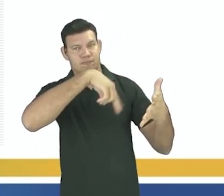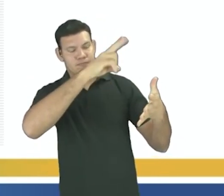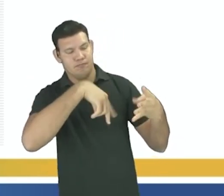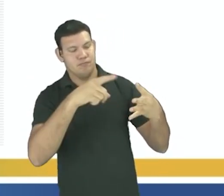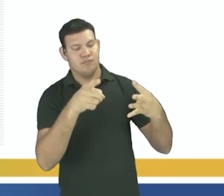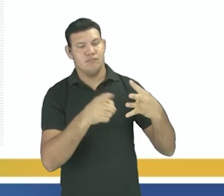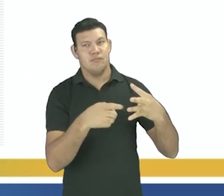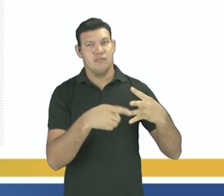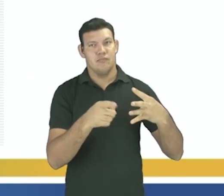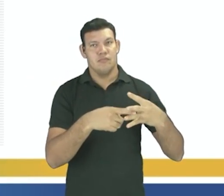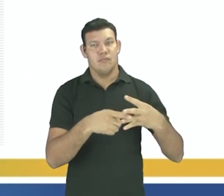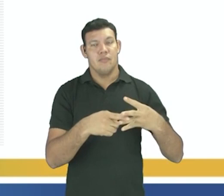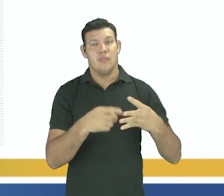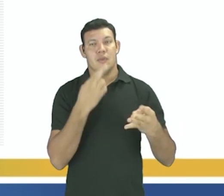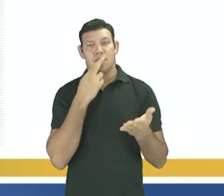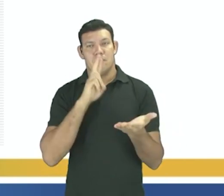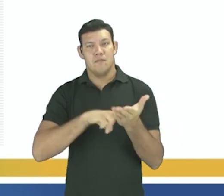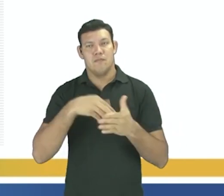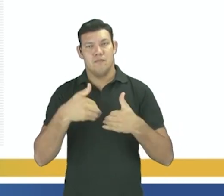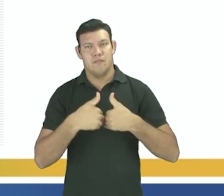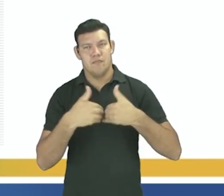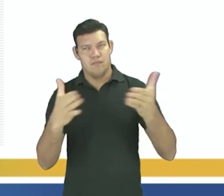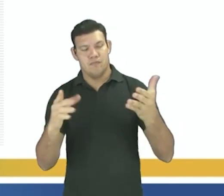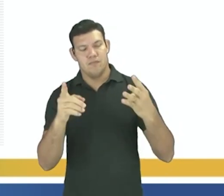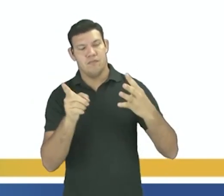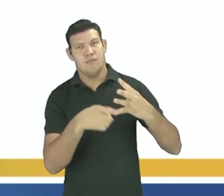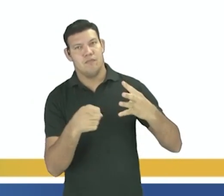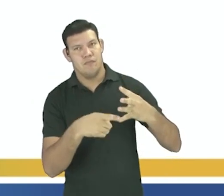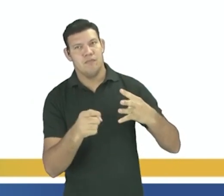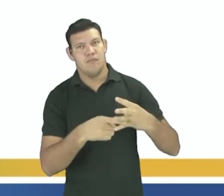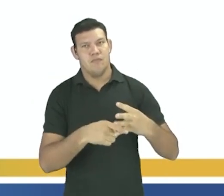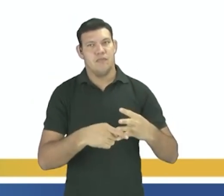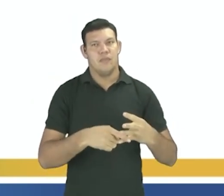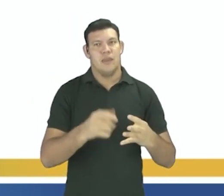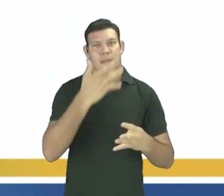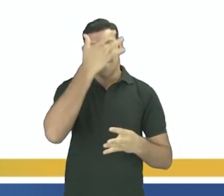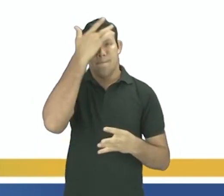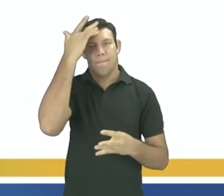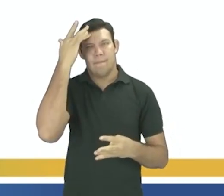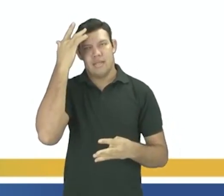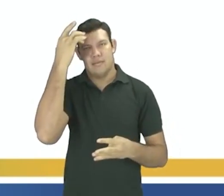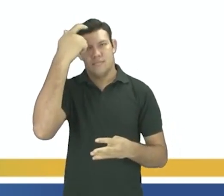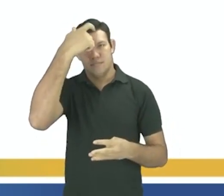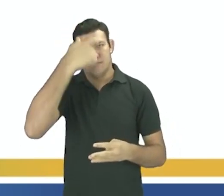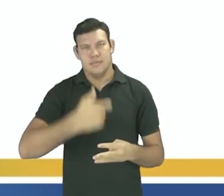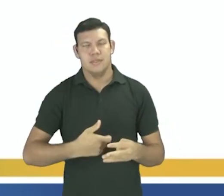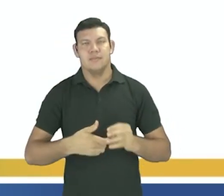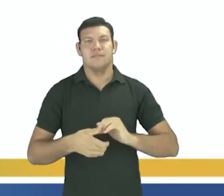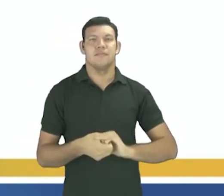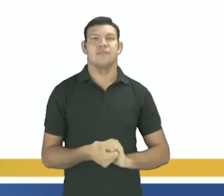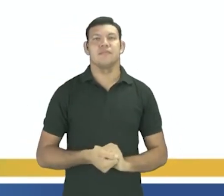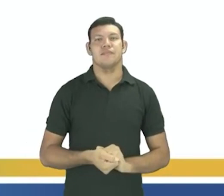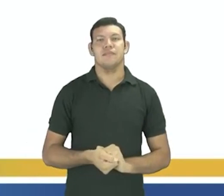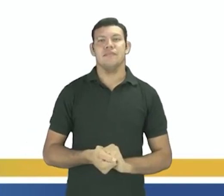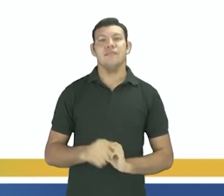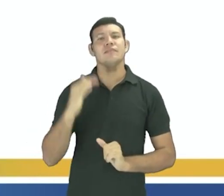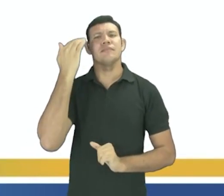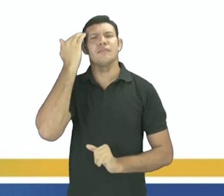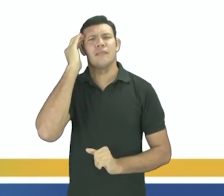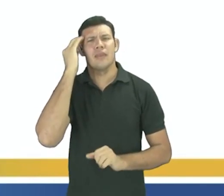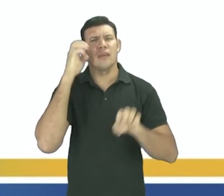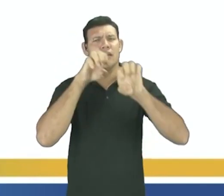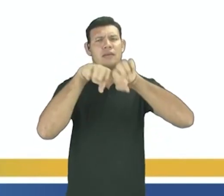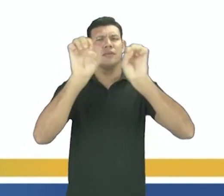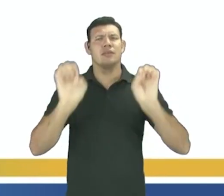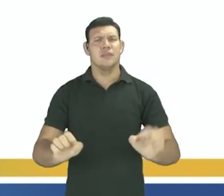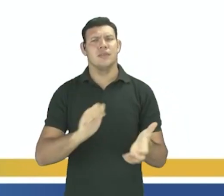assunto específico de hoje, e a carta pessoal. Certinho? Então vamos entender mais um pouquinho sobre a